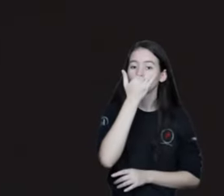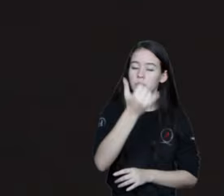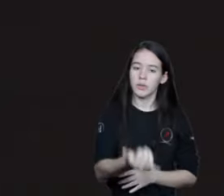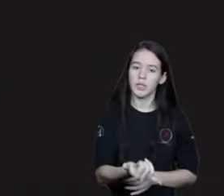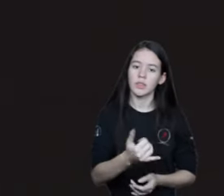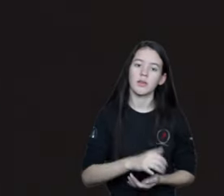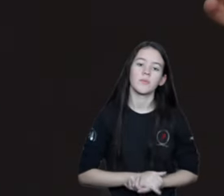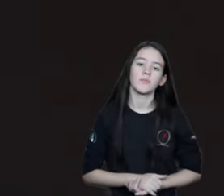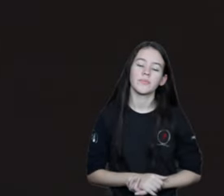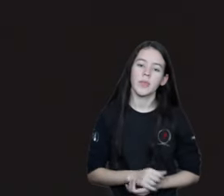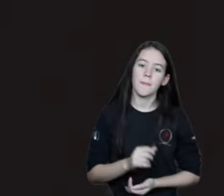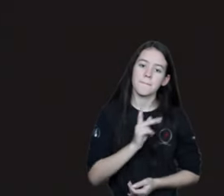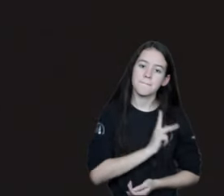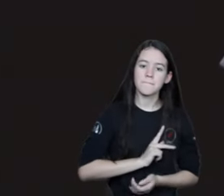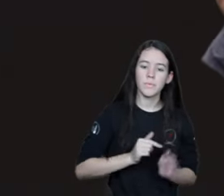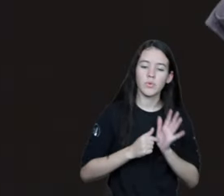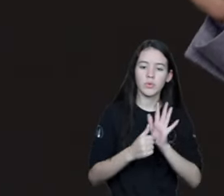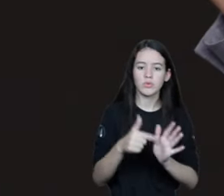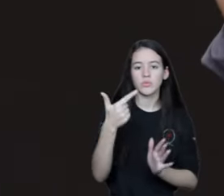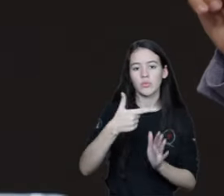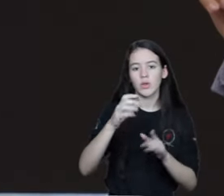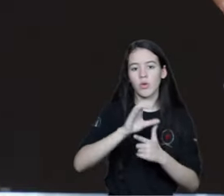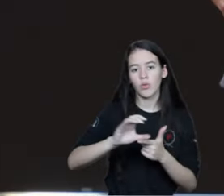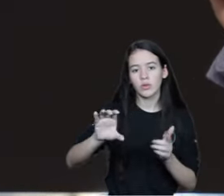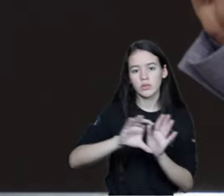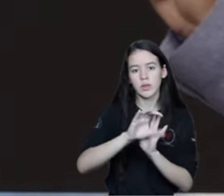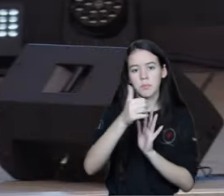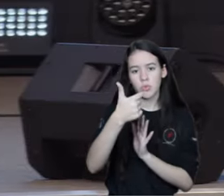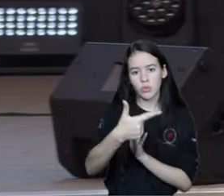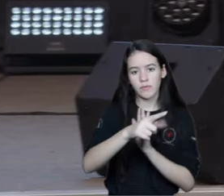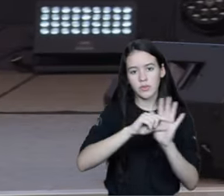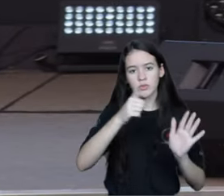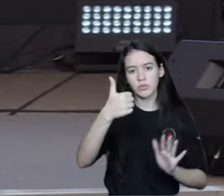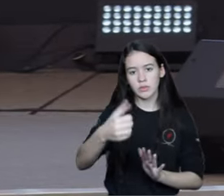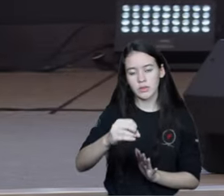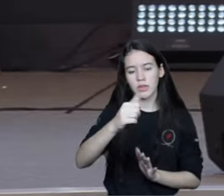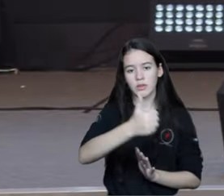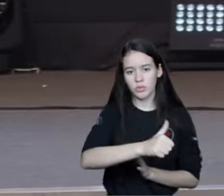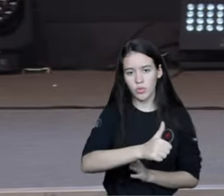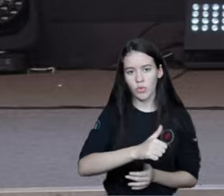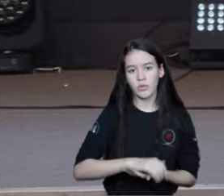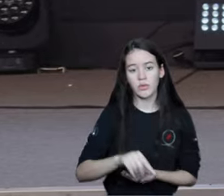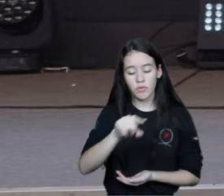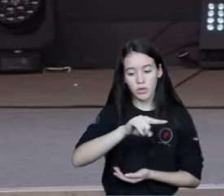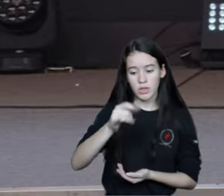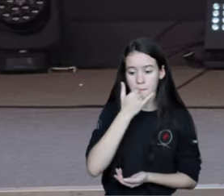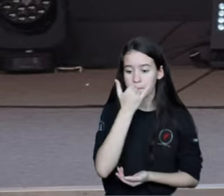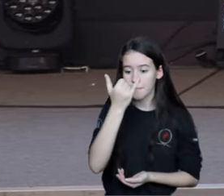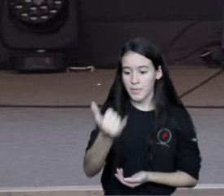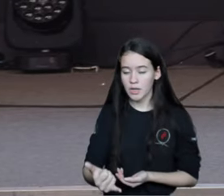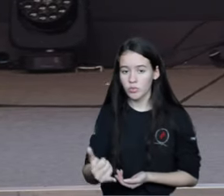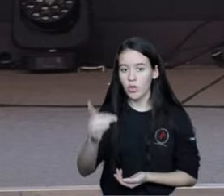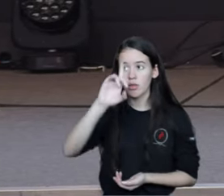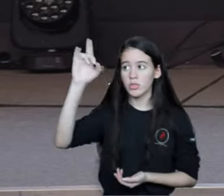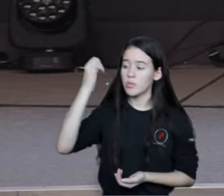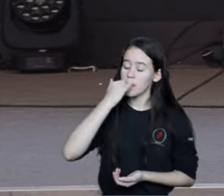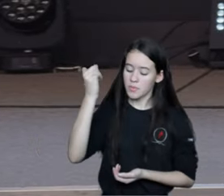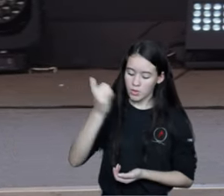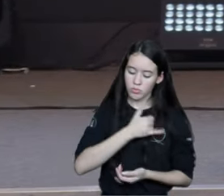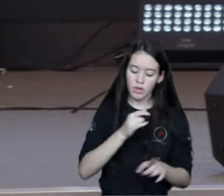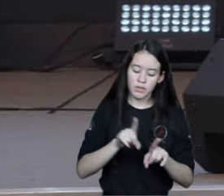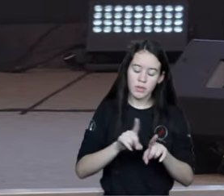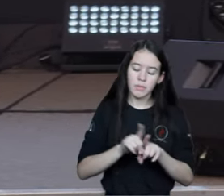Perdão Olha o que que o apóstolo Paulo diz em segunda Coríntios Capítulo 2 Versículo 10 e 11 a quem vós perdoardes Eu também